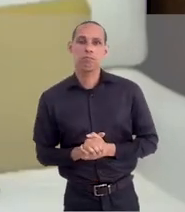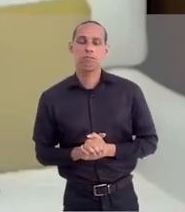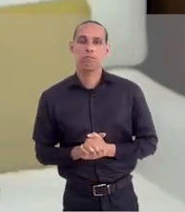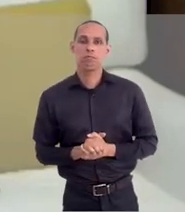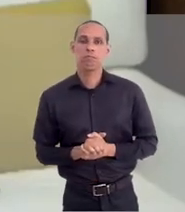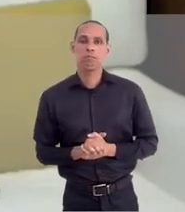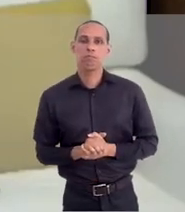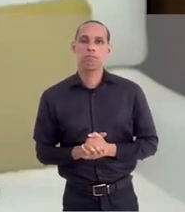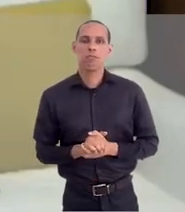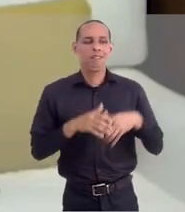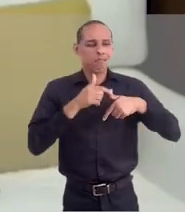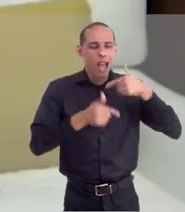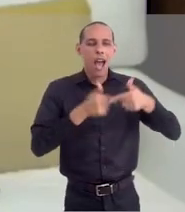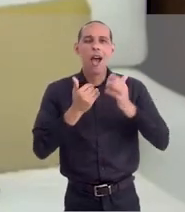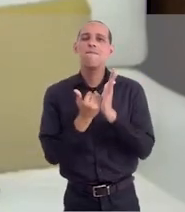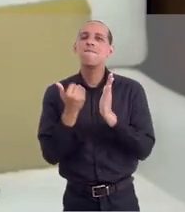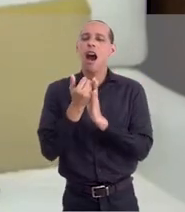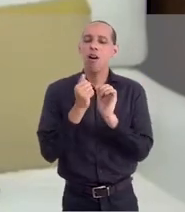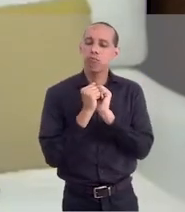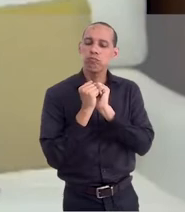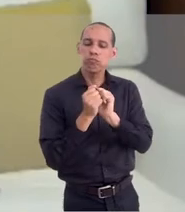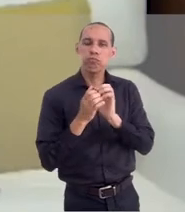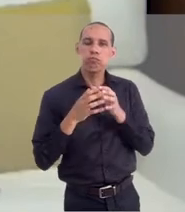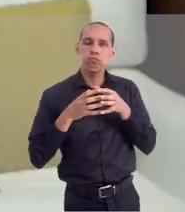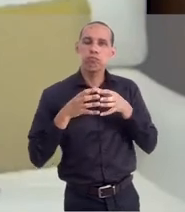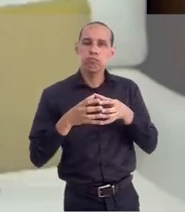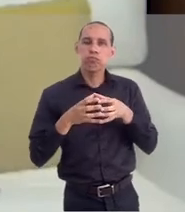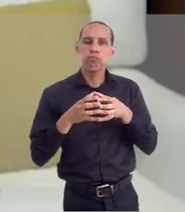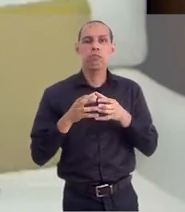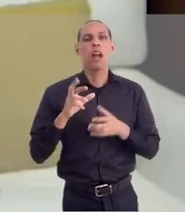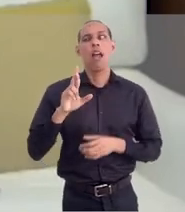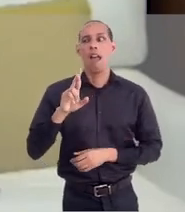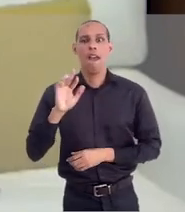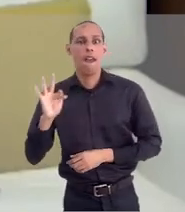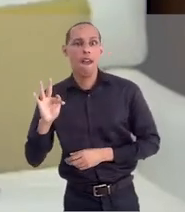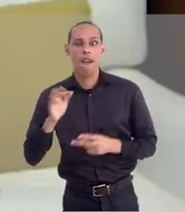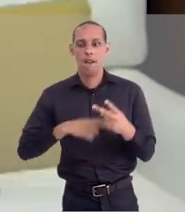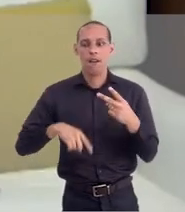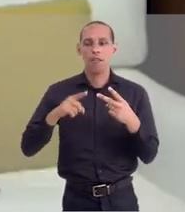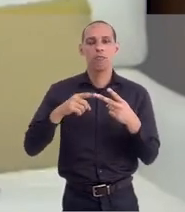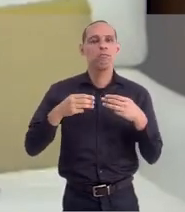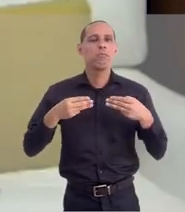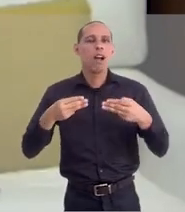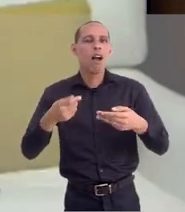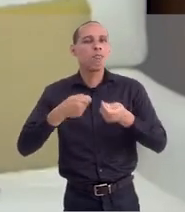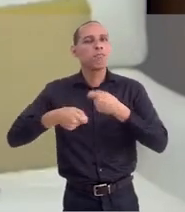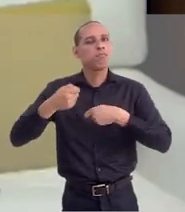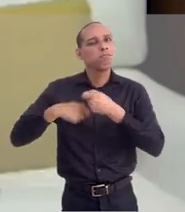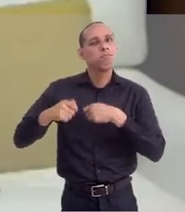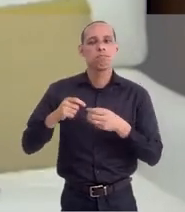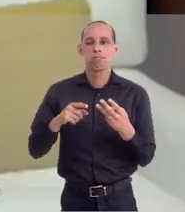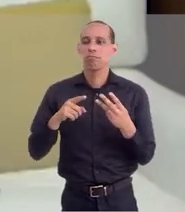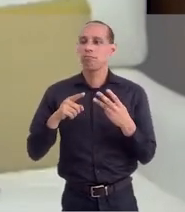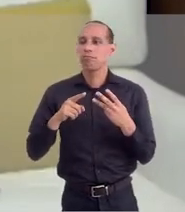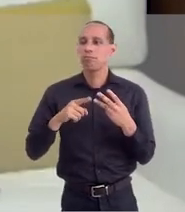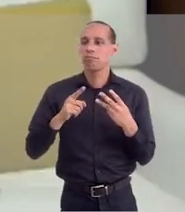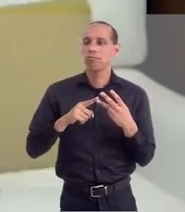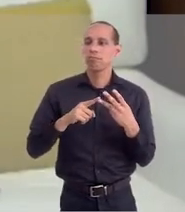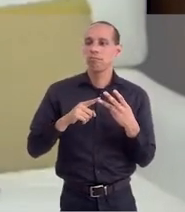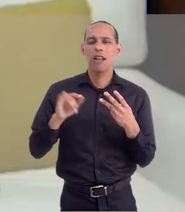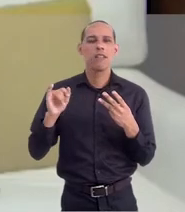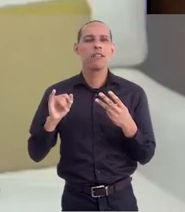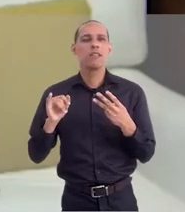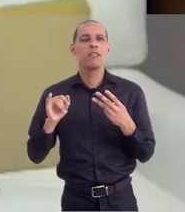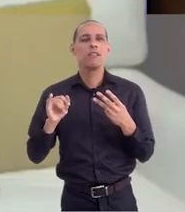de maneira atuar cada vez mais em conjunto, por exemplo, com a Receita Federal, com o Ministério da Economia, com